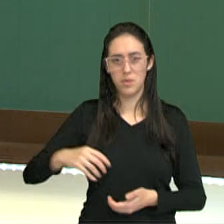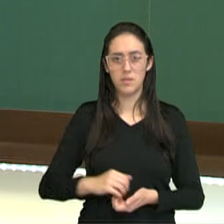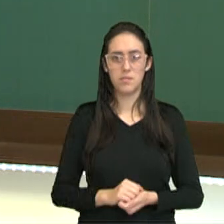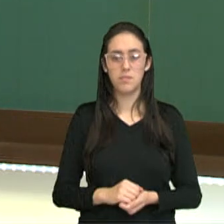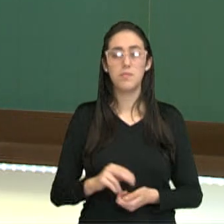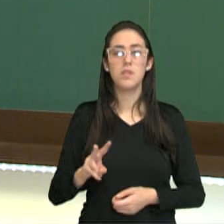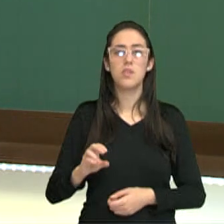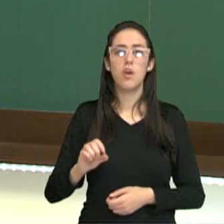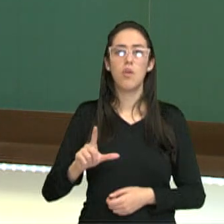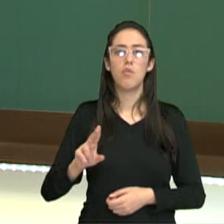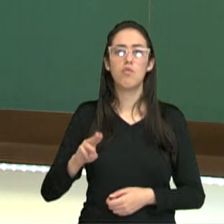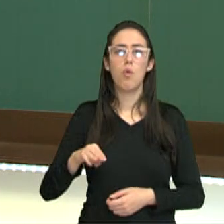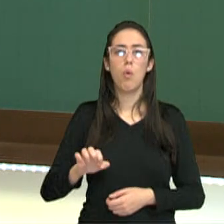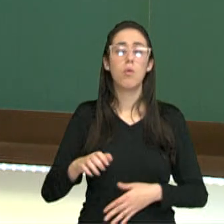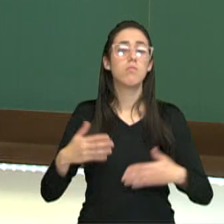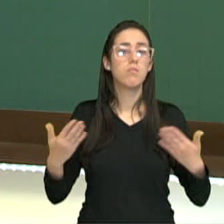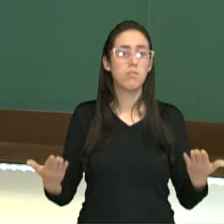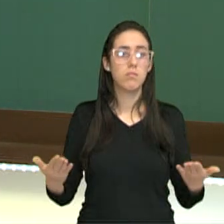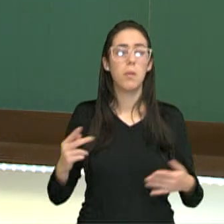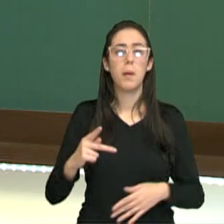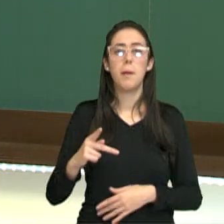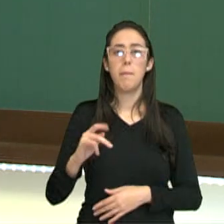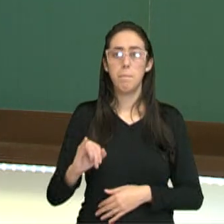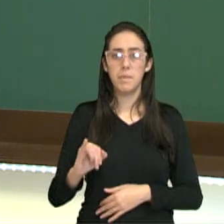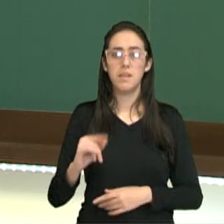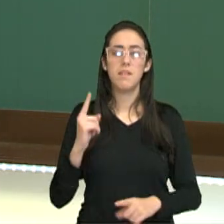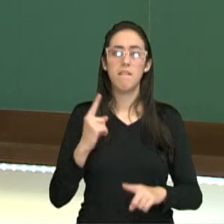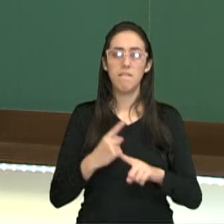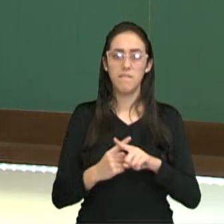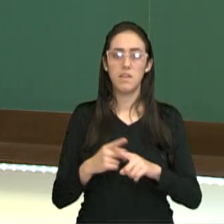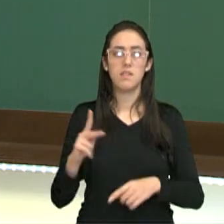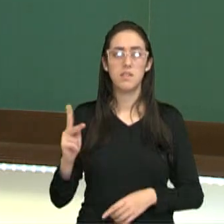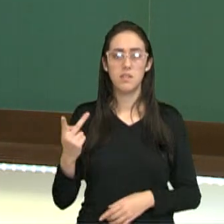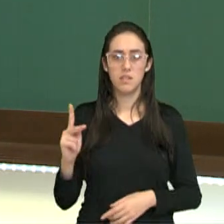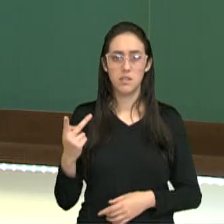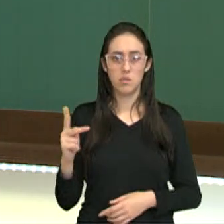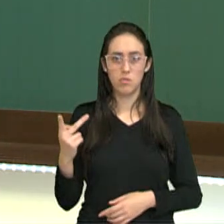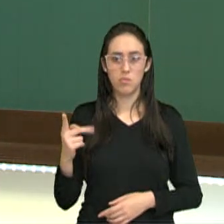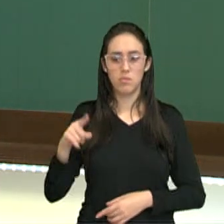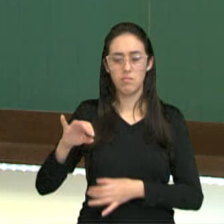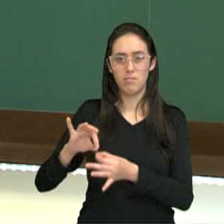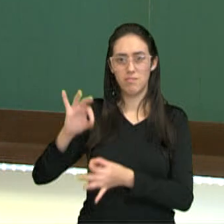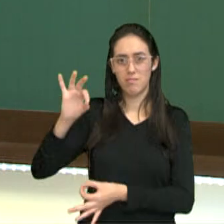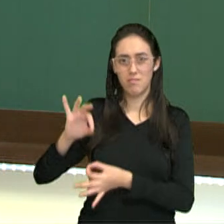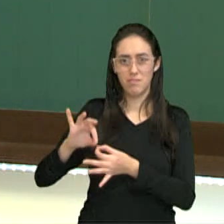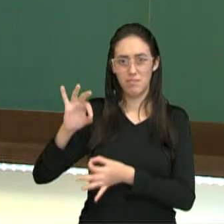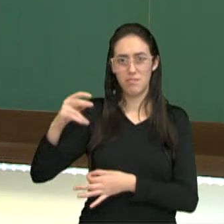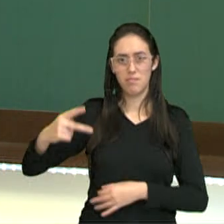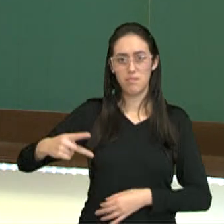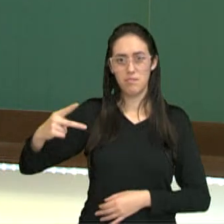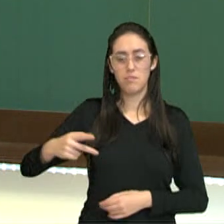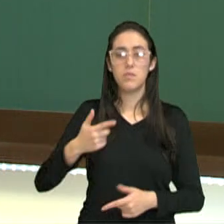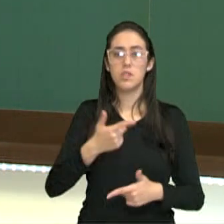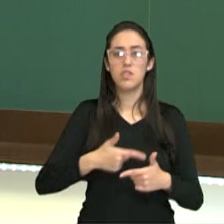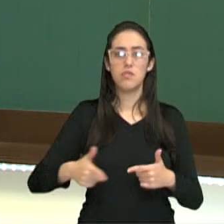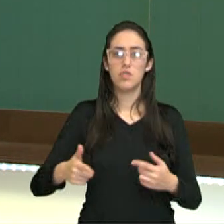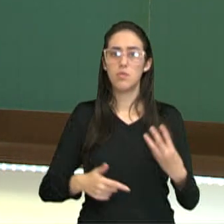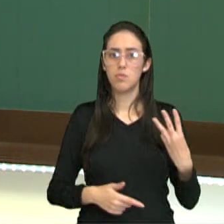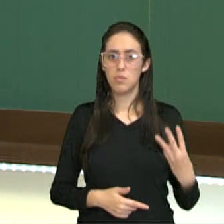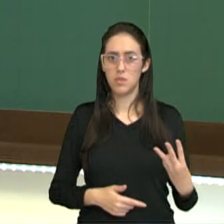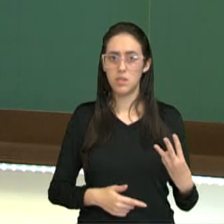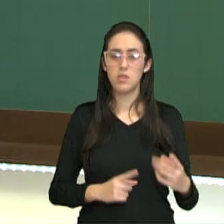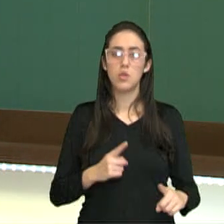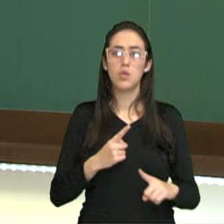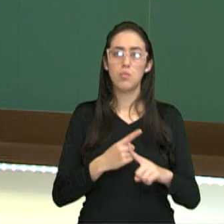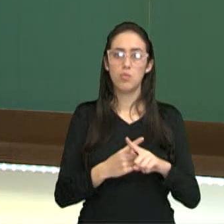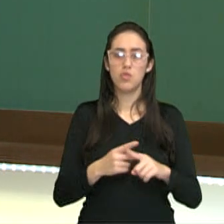nosso tronco de cone vai ser dado por π vezes a altura, que é a distância entre os dois, dividido por 3, que multiplica o